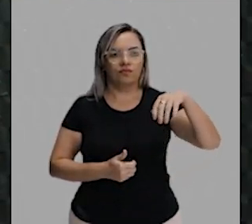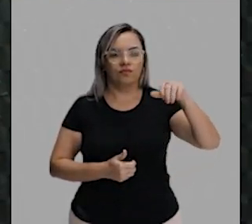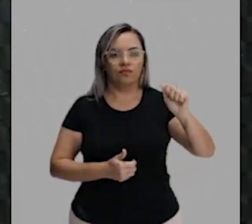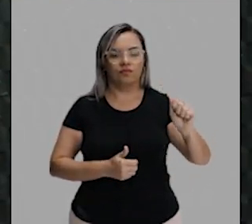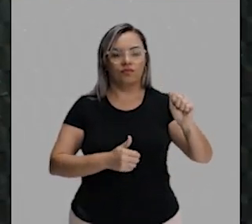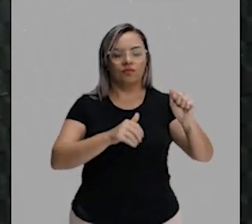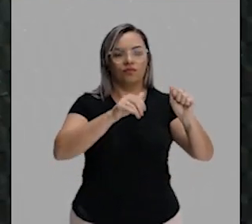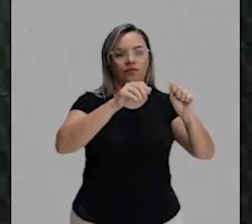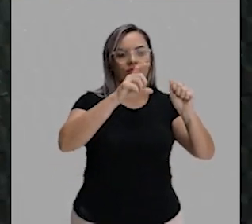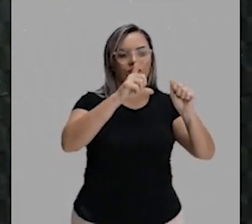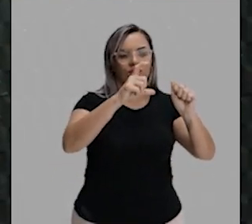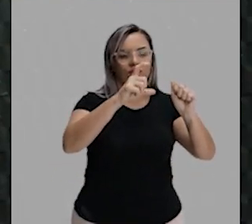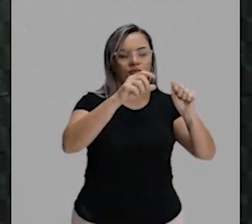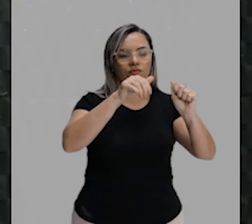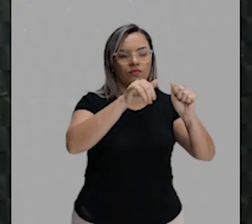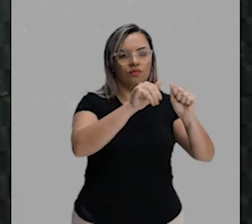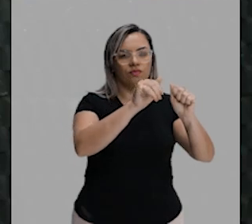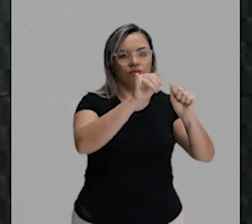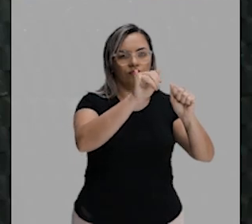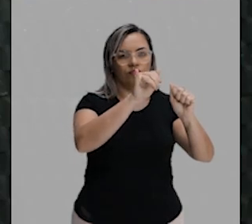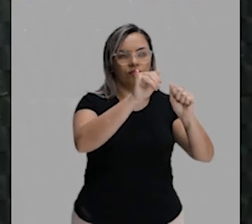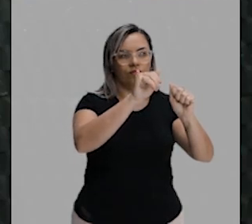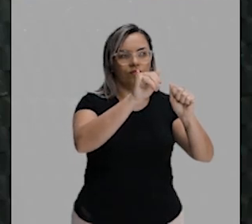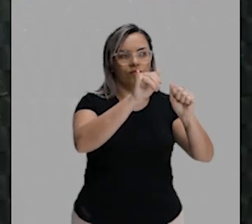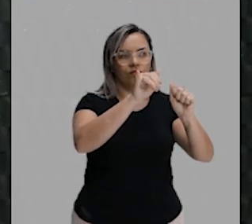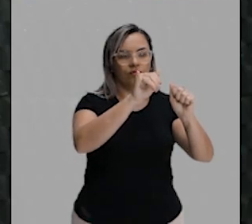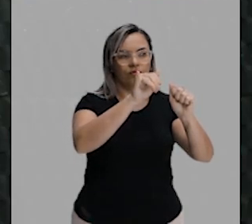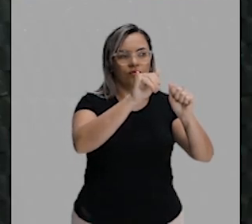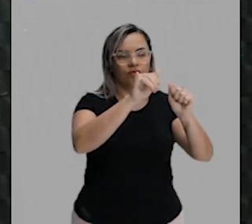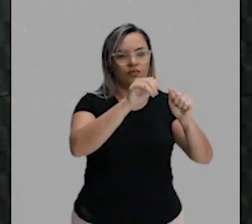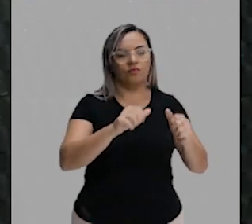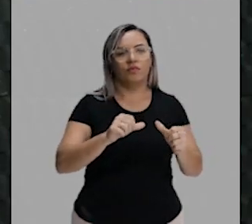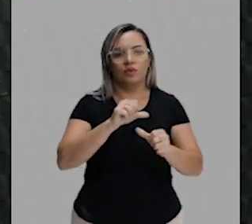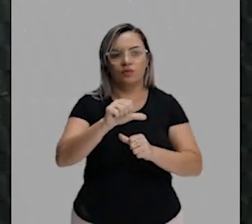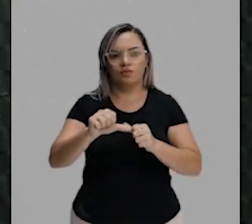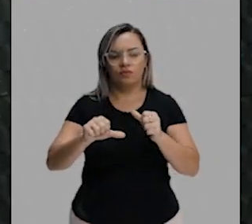AYA, ele está juntando aqui. Eu vou mudar aqui